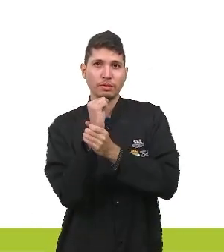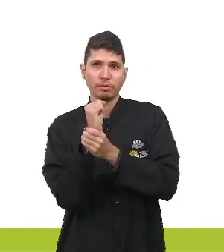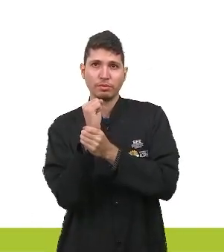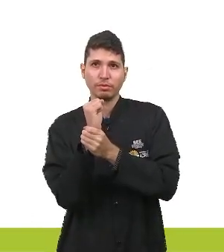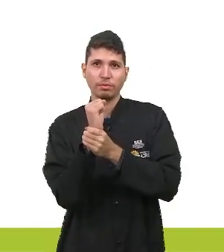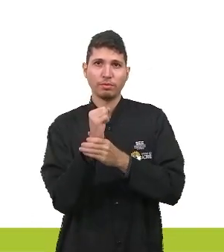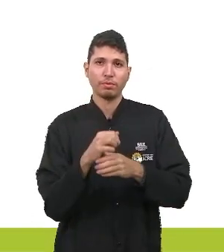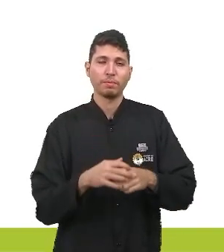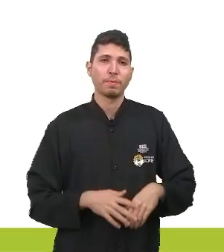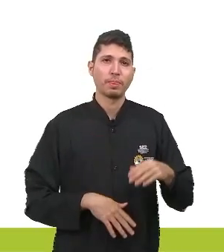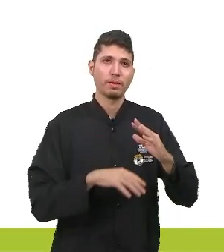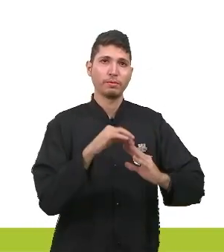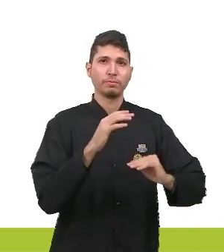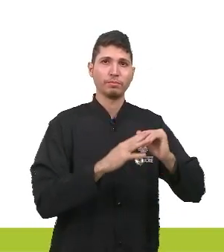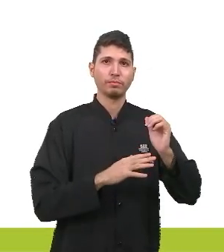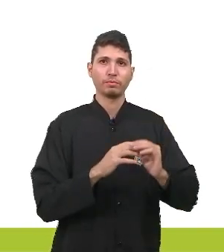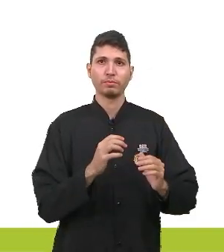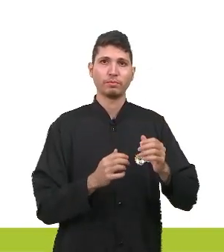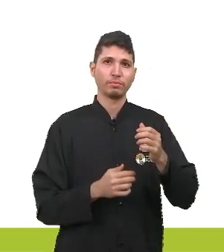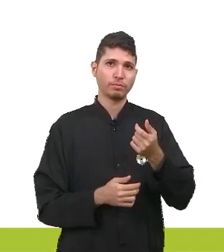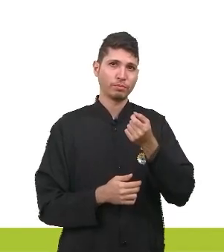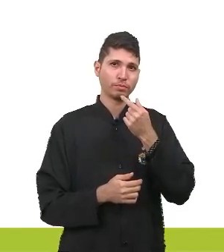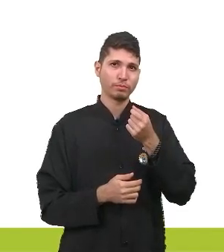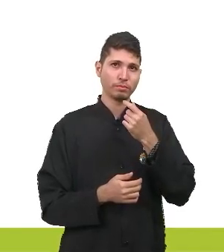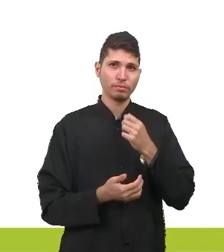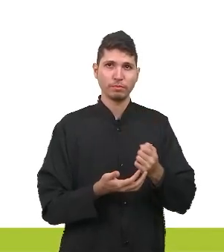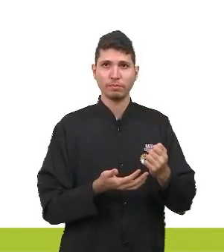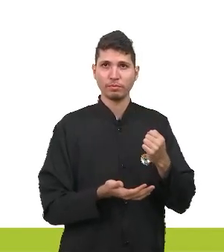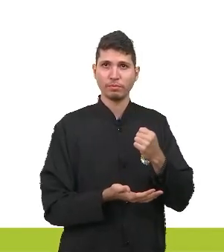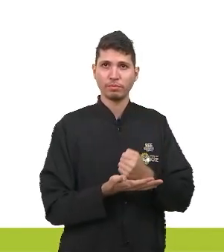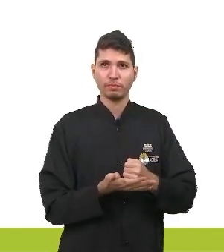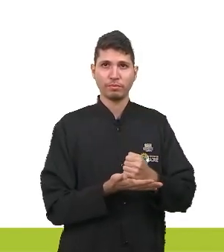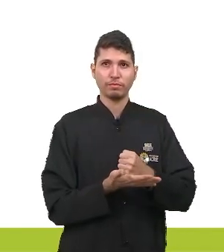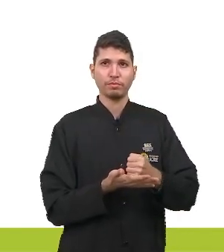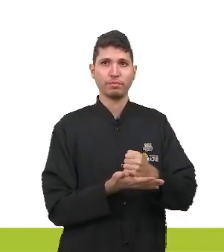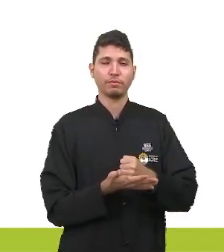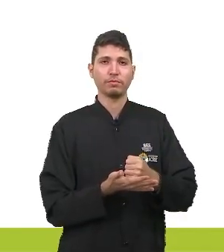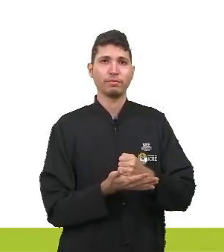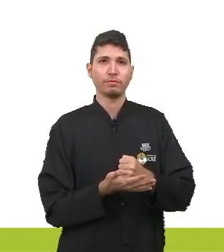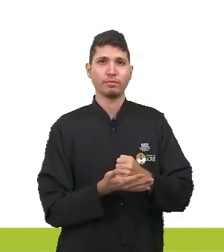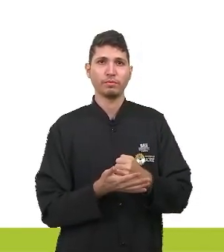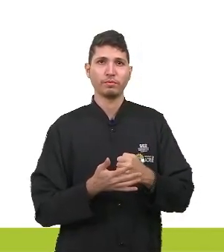está chegando lá no intestino, qual é a finalidade desse revestimento à base de celulose?